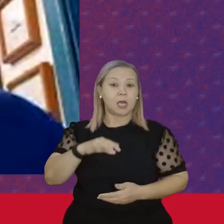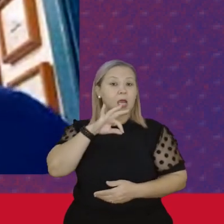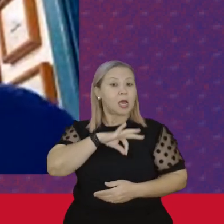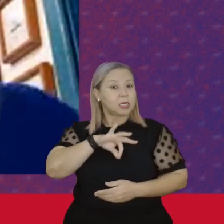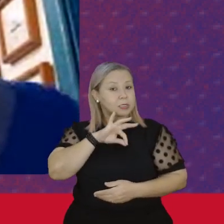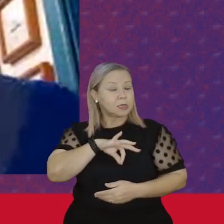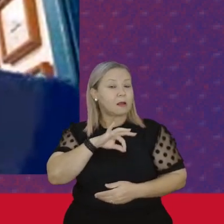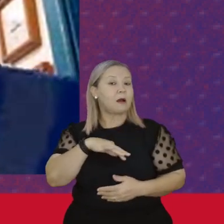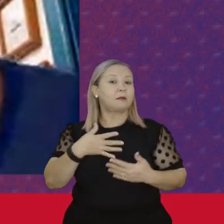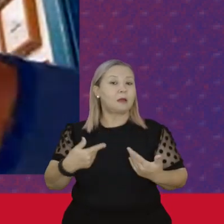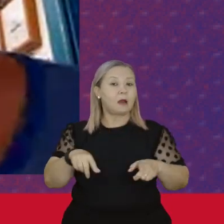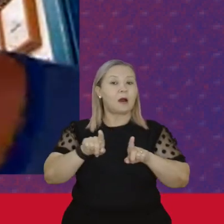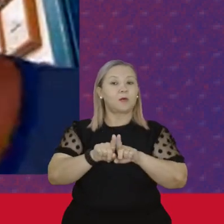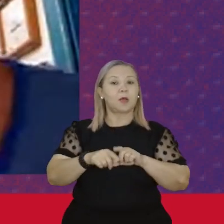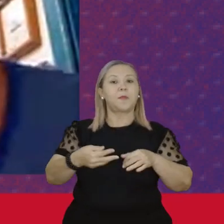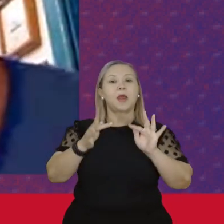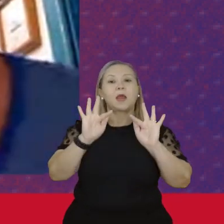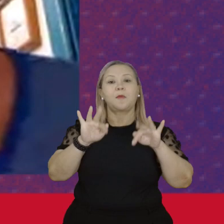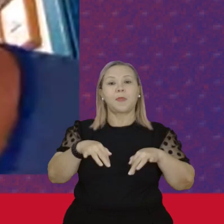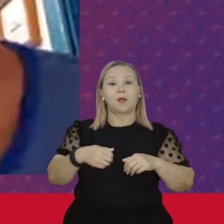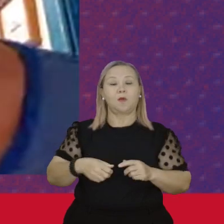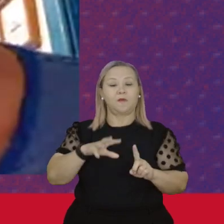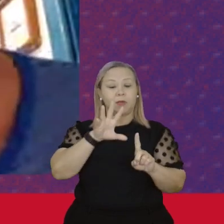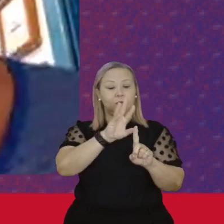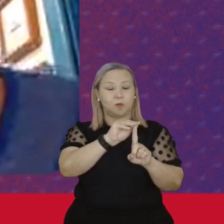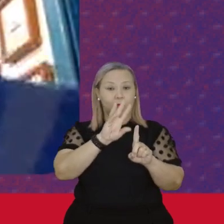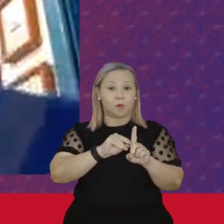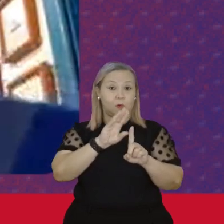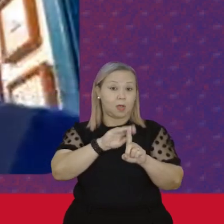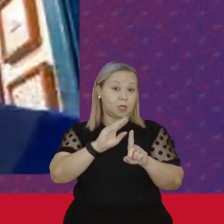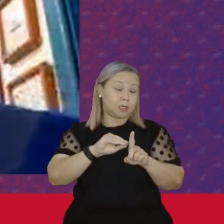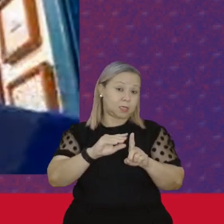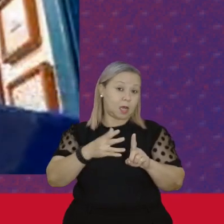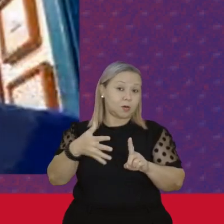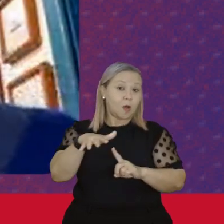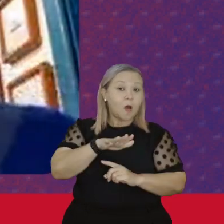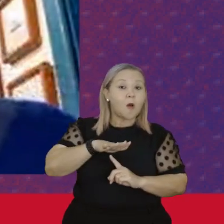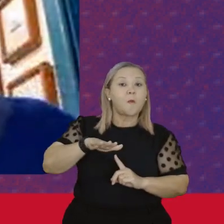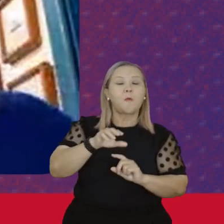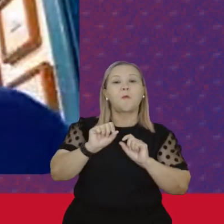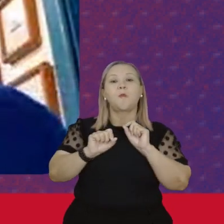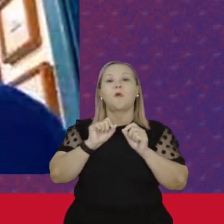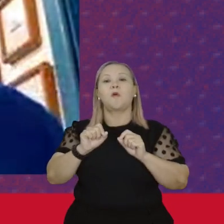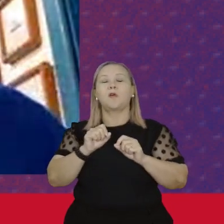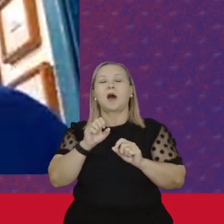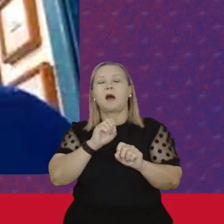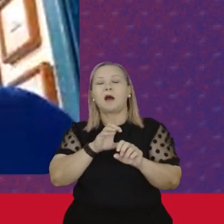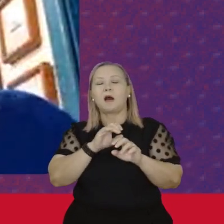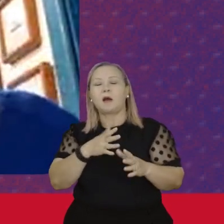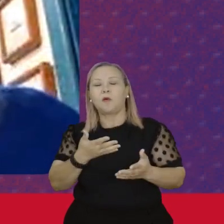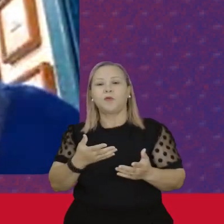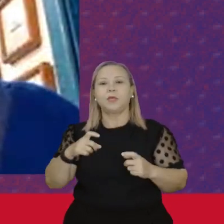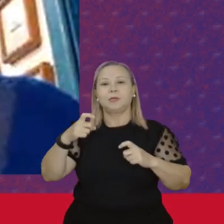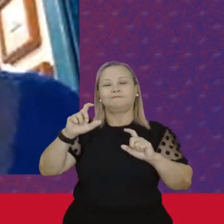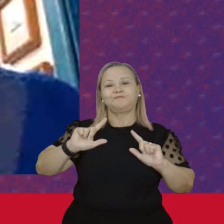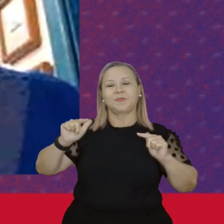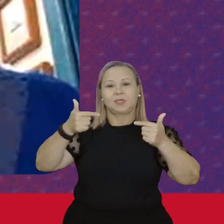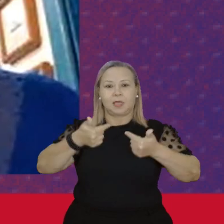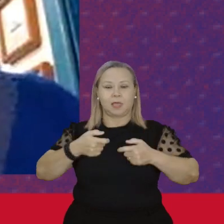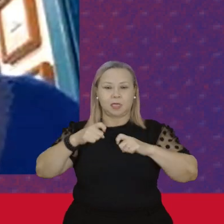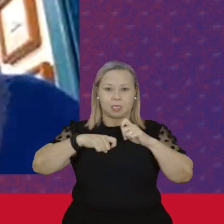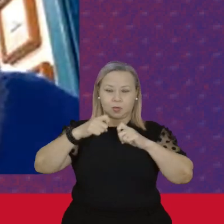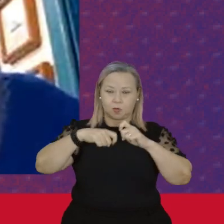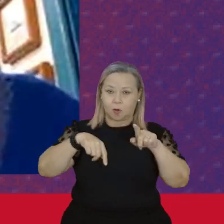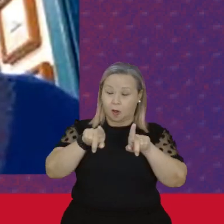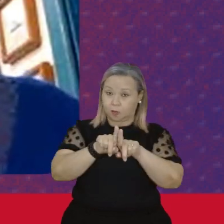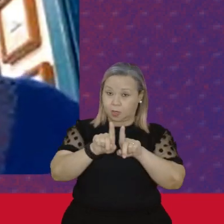salarial, pelo fim do assédio moral e do assédio sexual, que, aliás, não tinha esse nome na época, né? Em